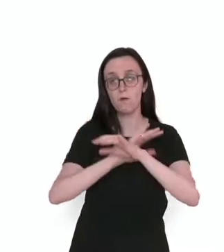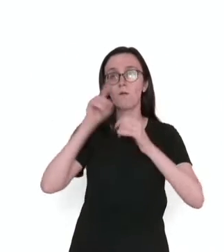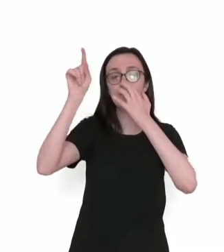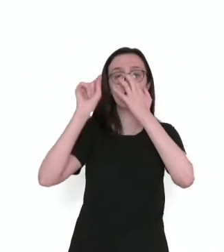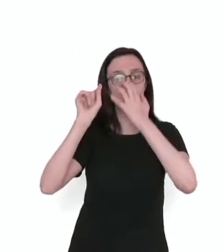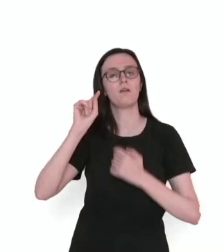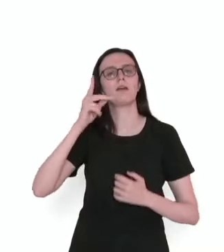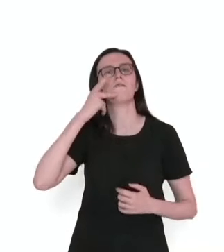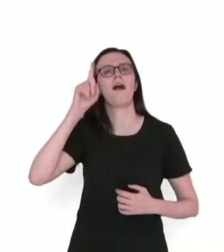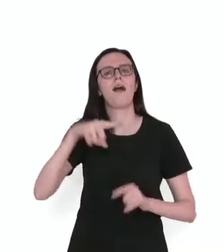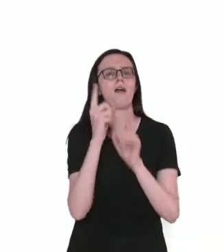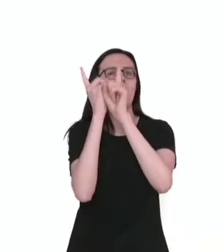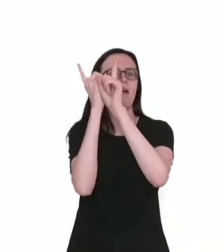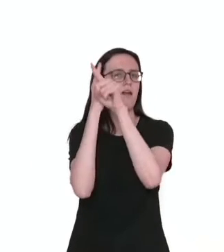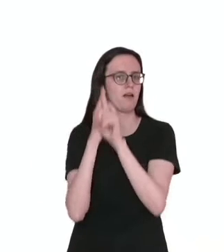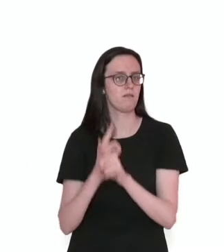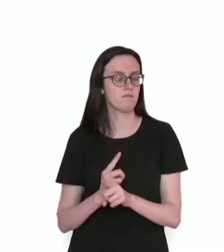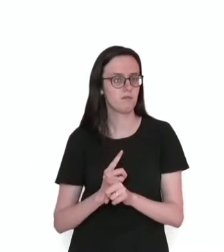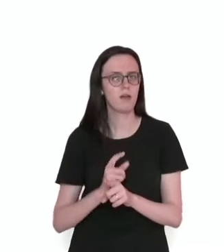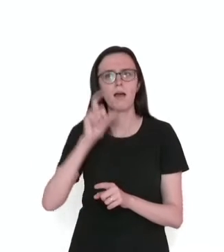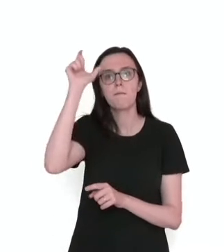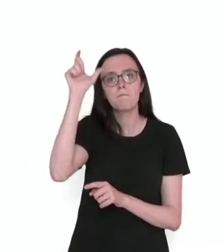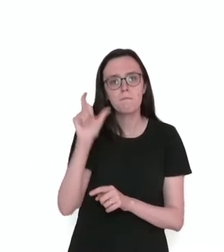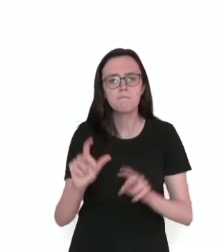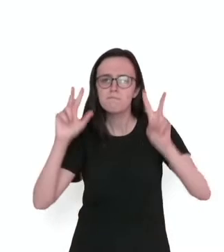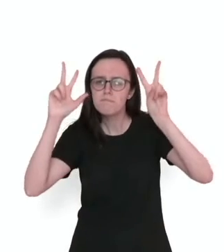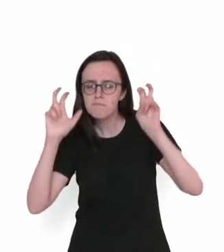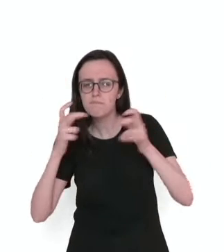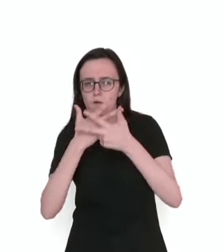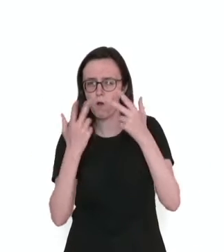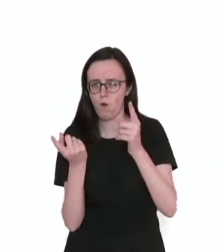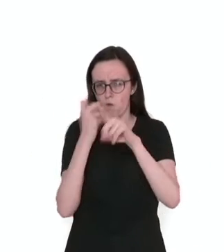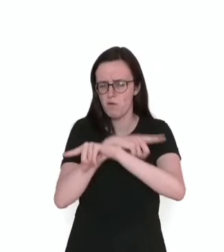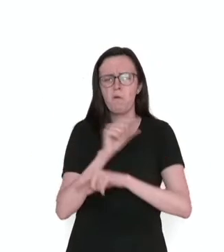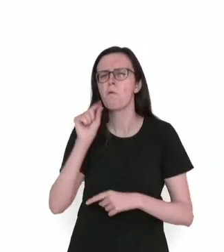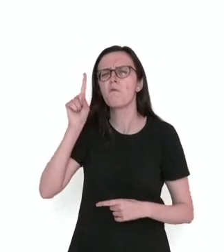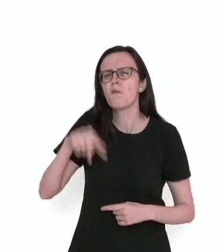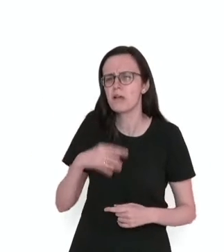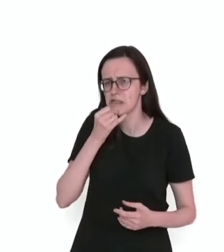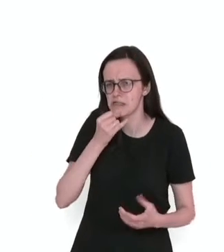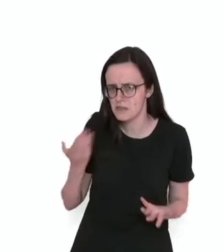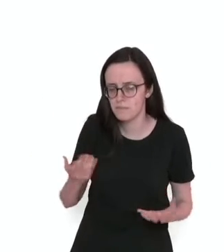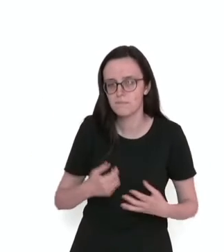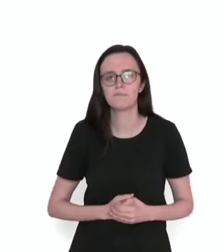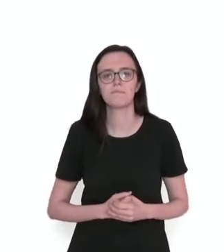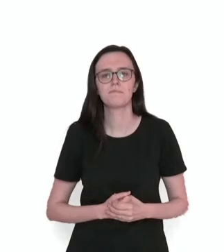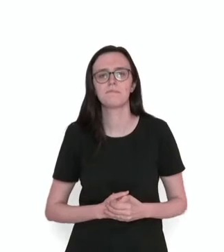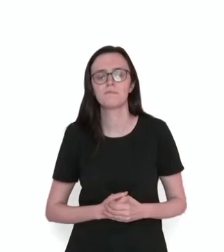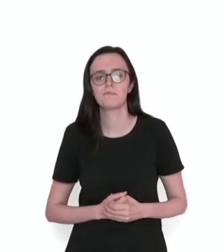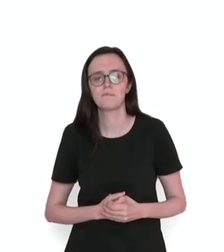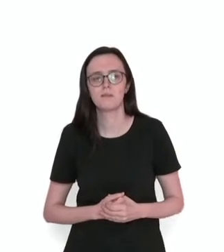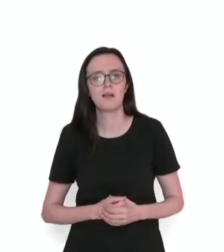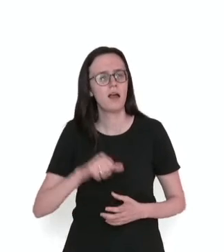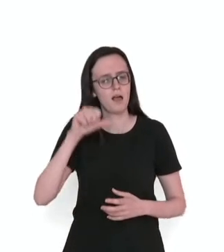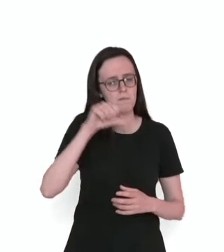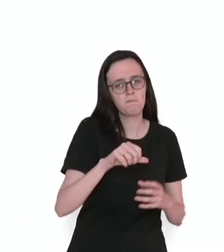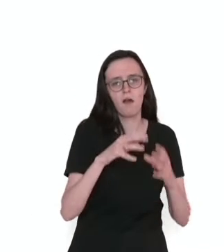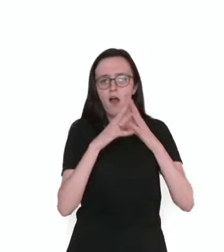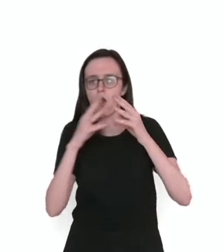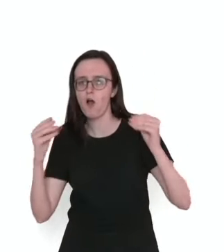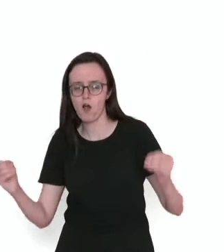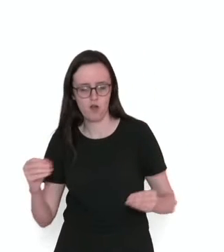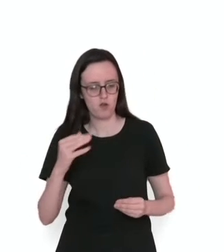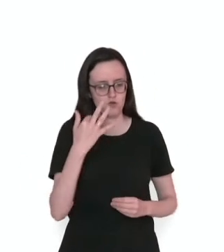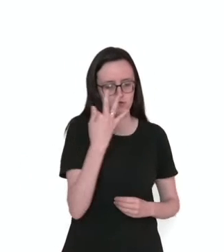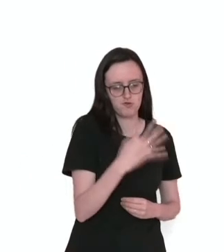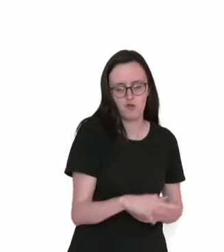de antíteses, né? Palavras, expressões de sentido contrário. Quais são elas? Mal e cura, normal e anormal, diferente e